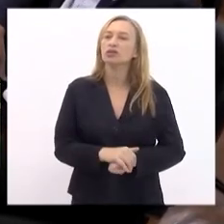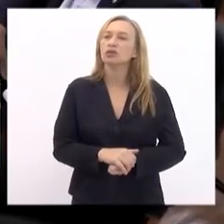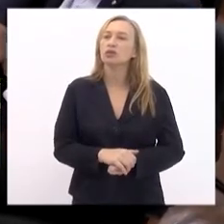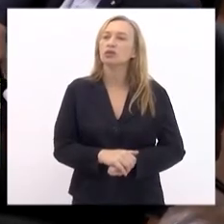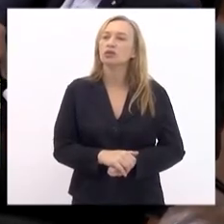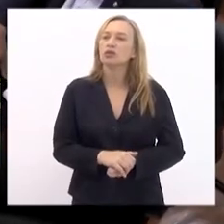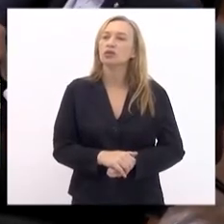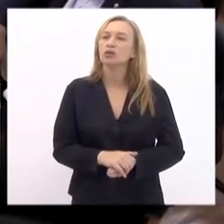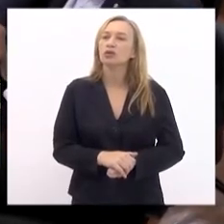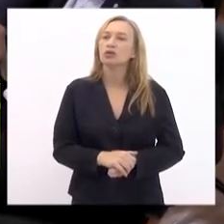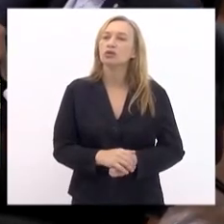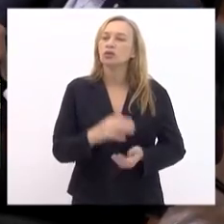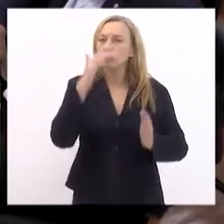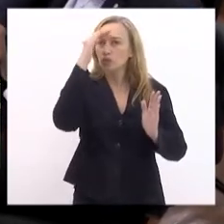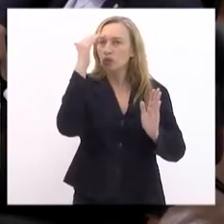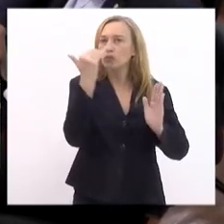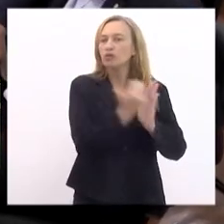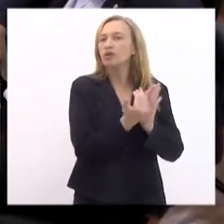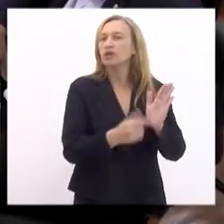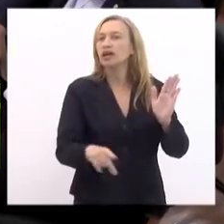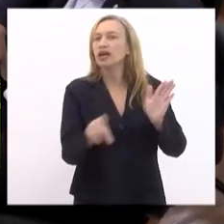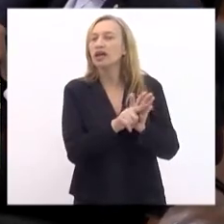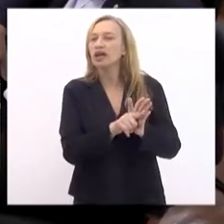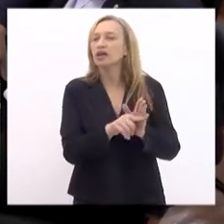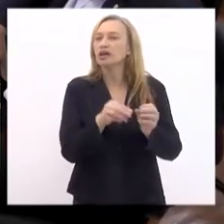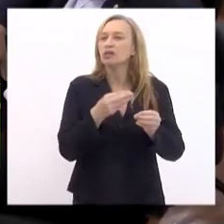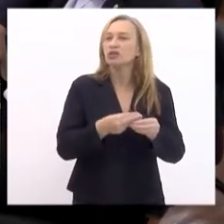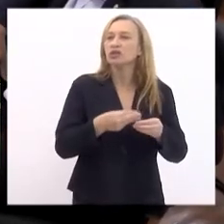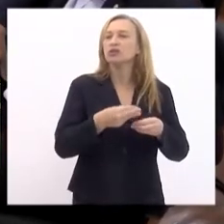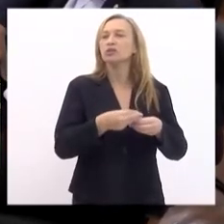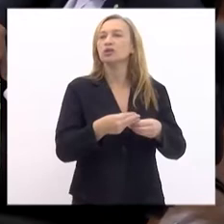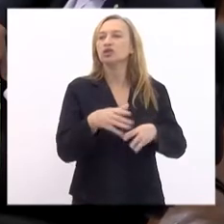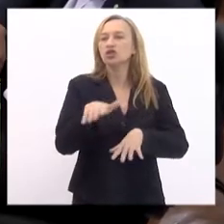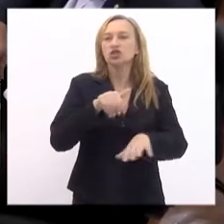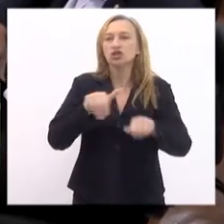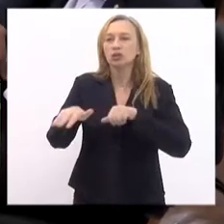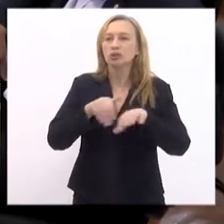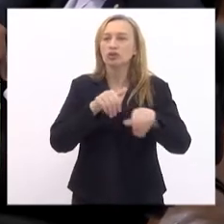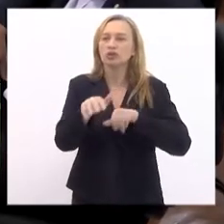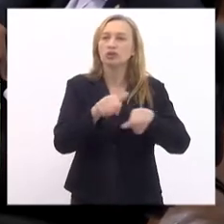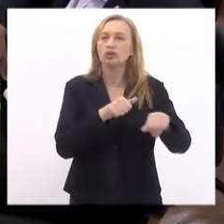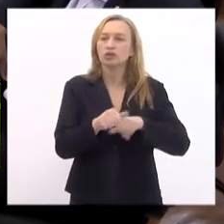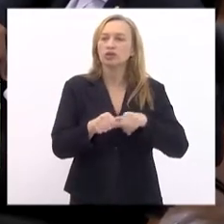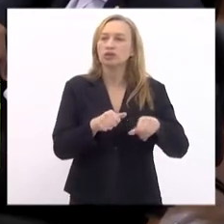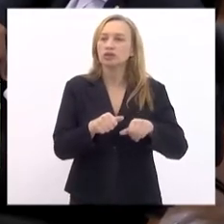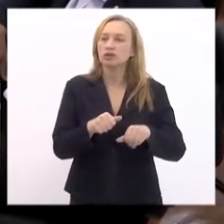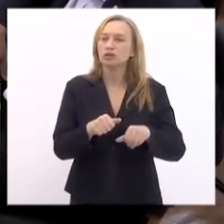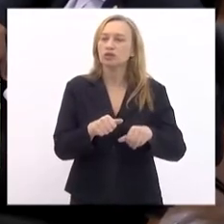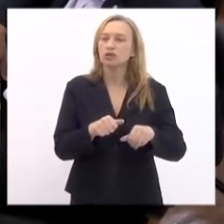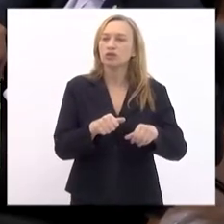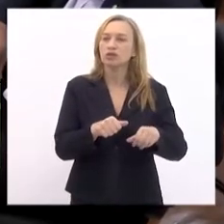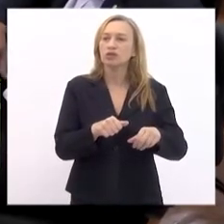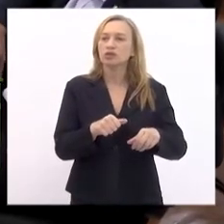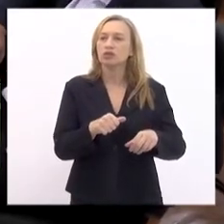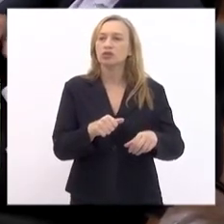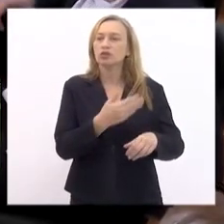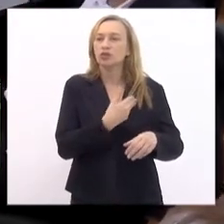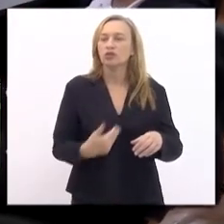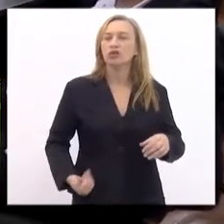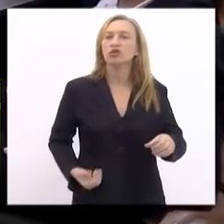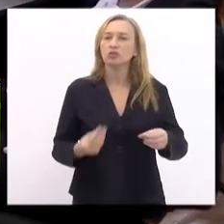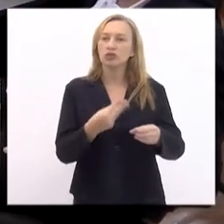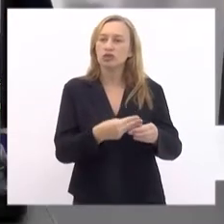sobre o cumprimento das leis municipais sobre Ecosol. E aí chamando as autoridades municipais implicadas.